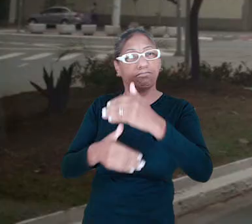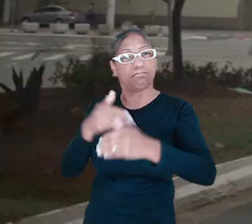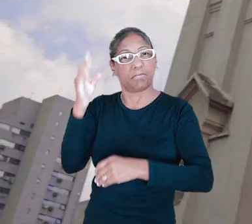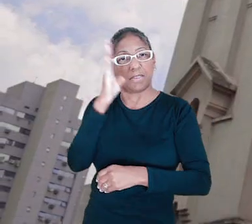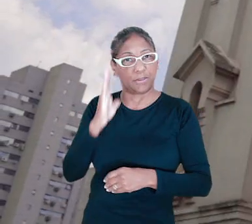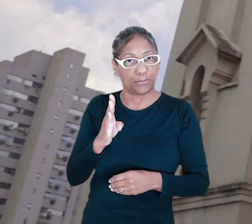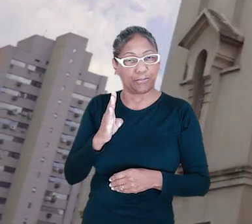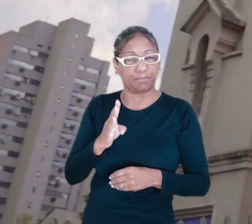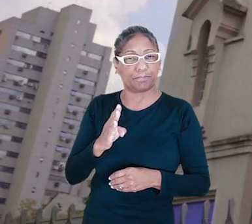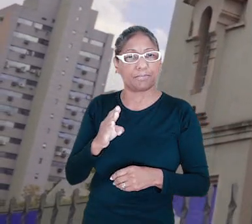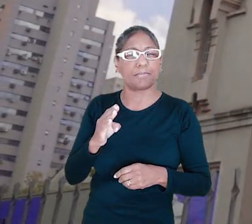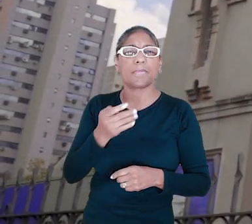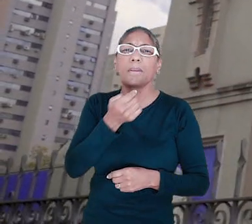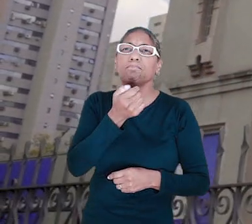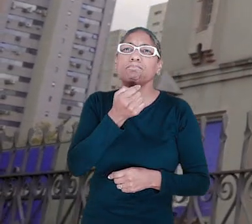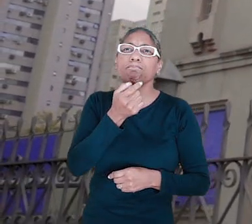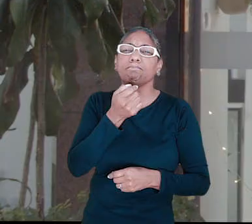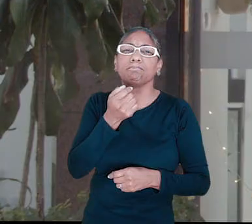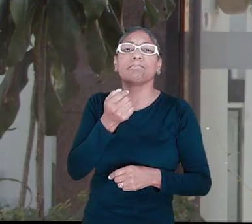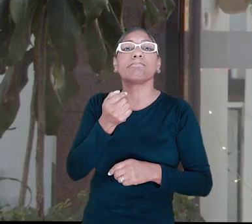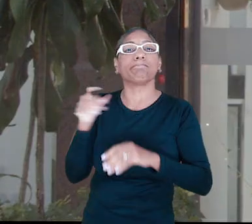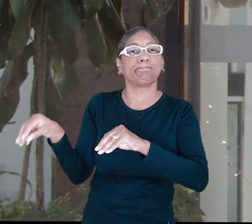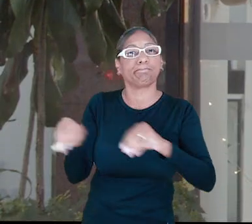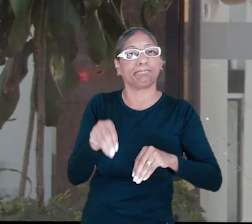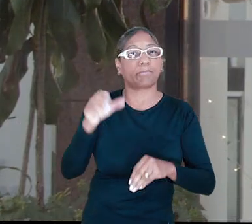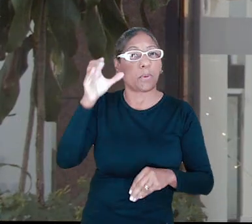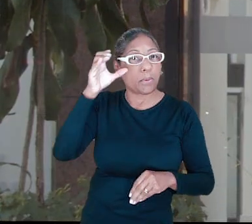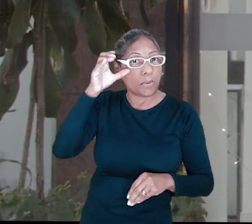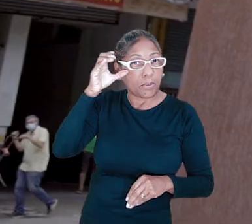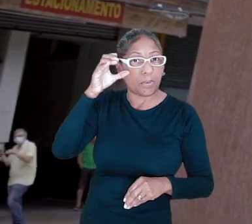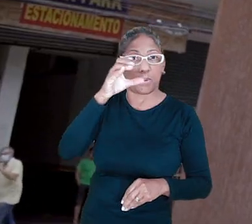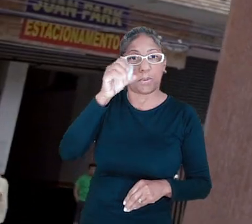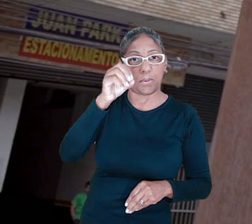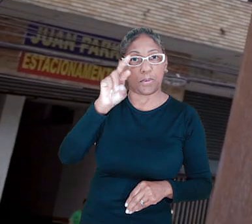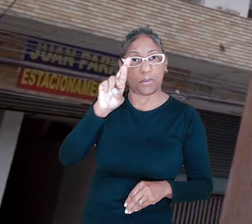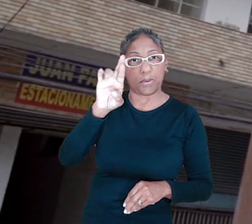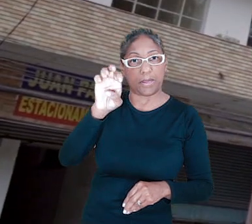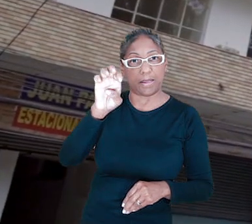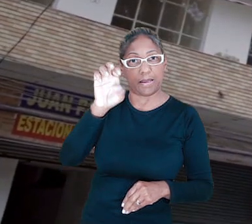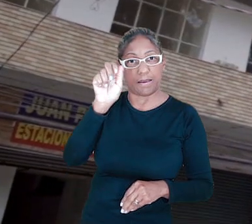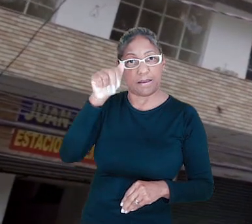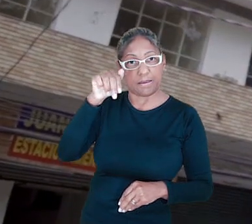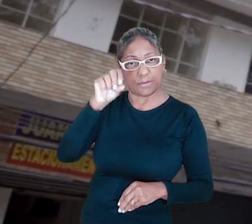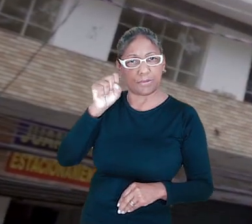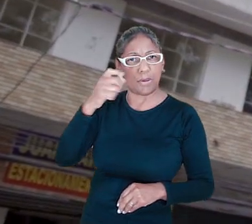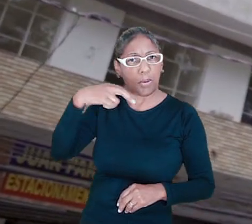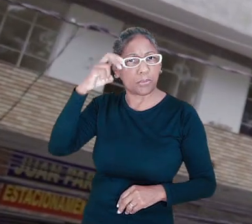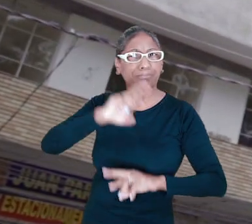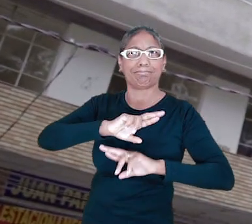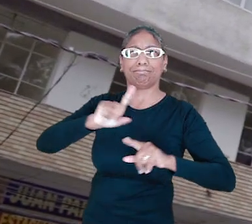cá. Agora, o mais recente, né, a vinda dos coreanos, que também contribuem com uma outra forma